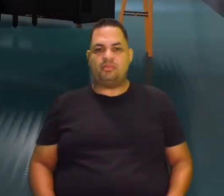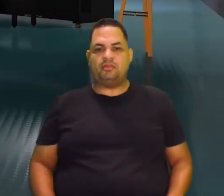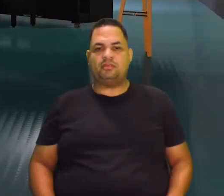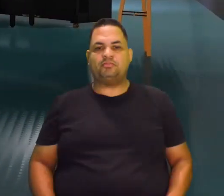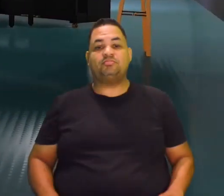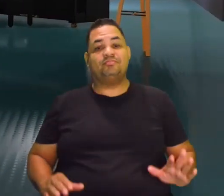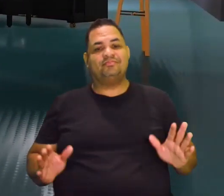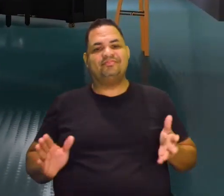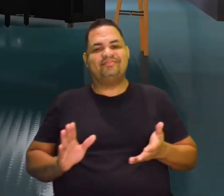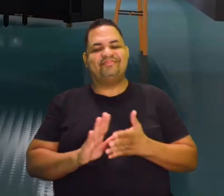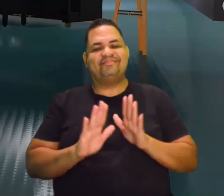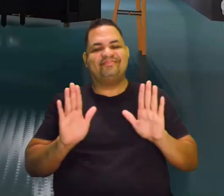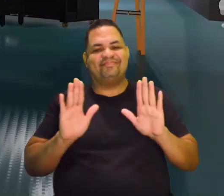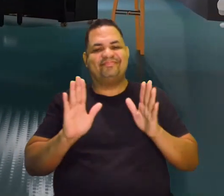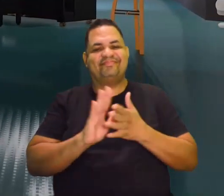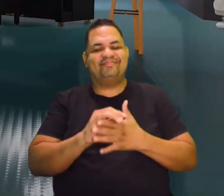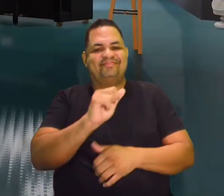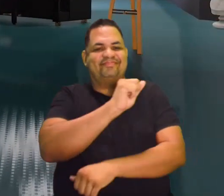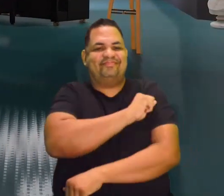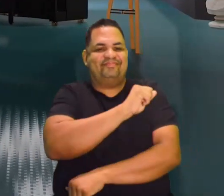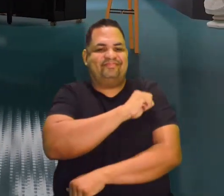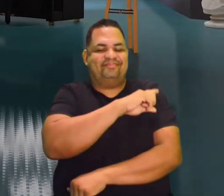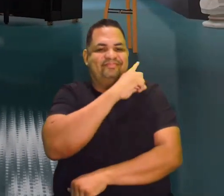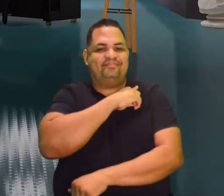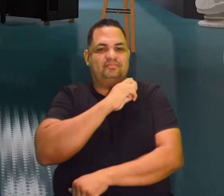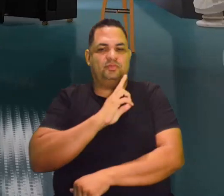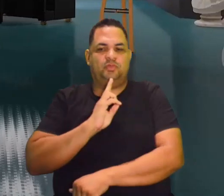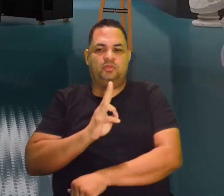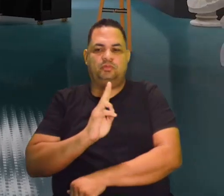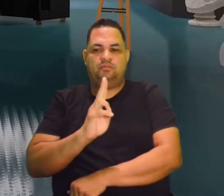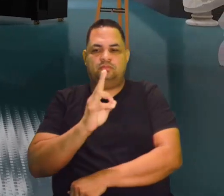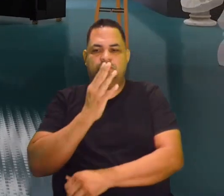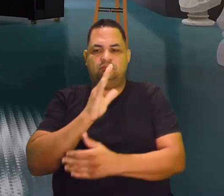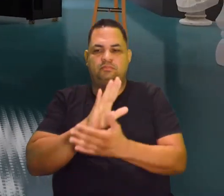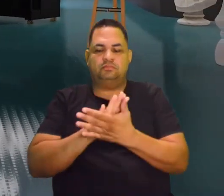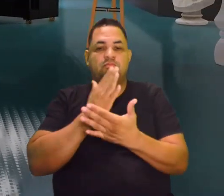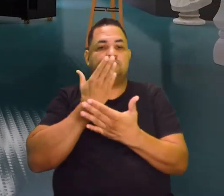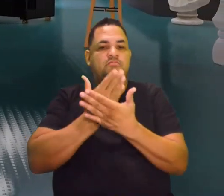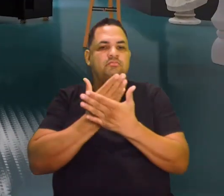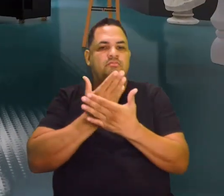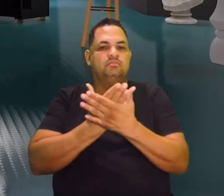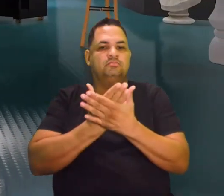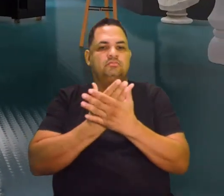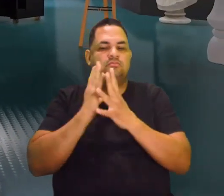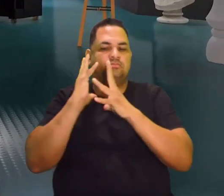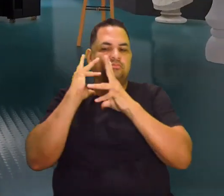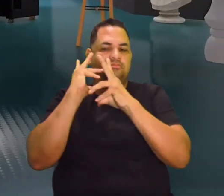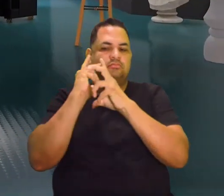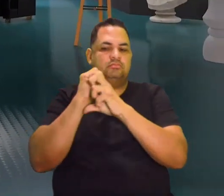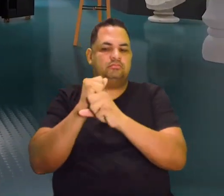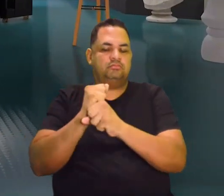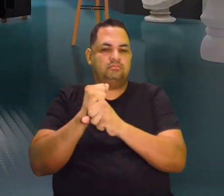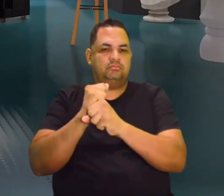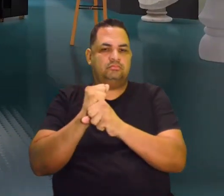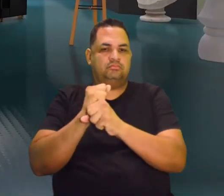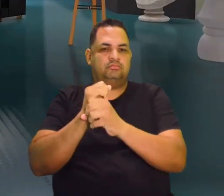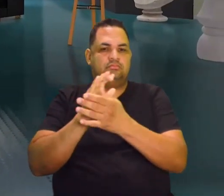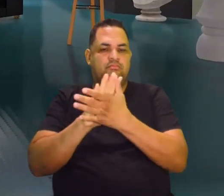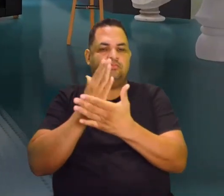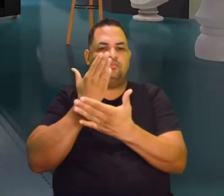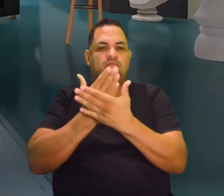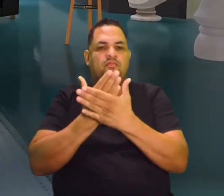Olá, estudantes do primeiro ano. Vamos dar sequência aos nossos estudos com a revisão. Vamos lá, a revisão da